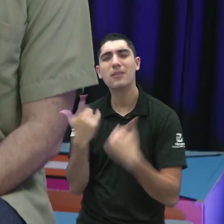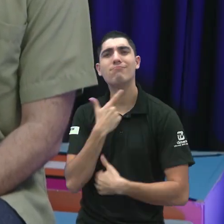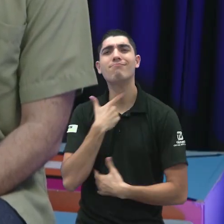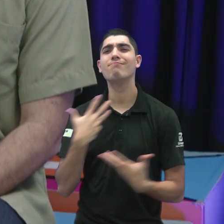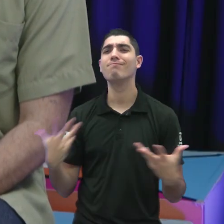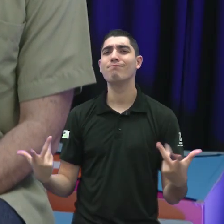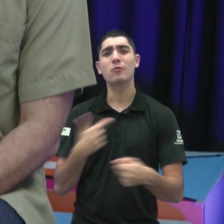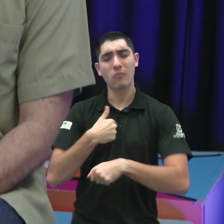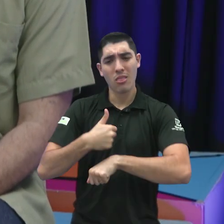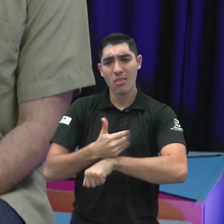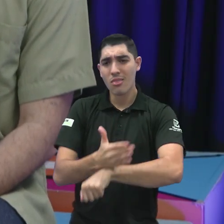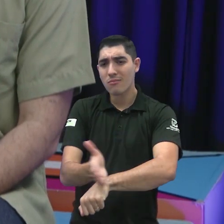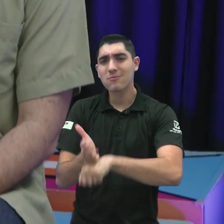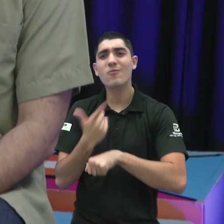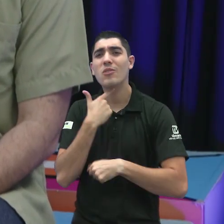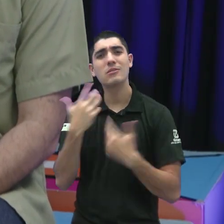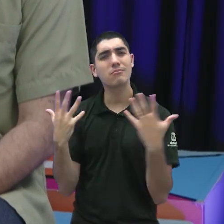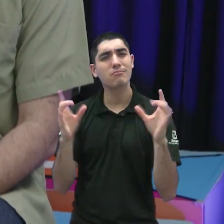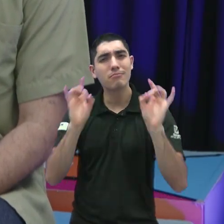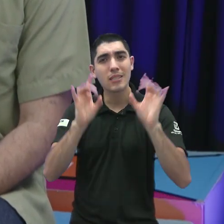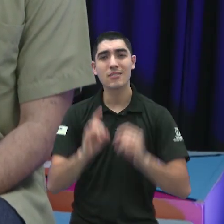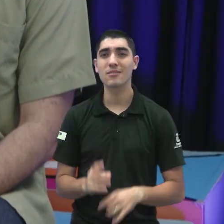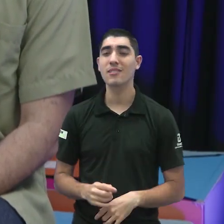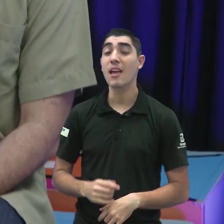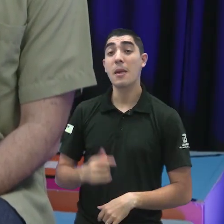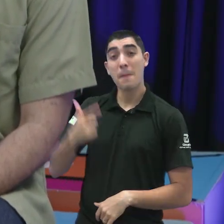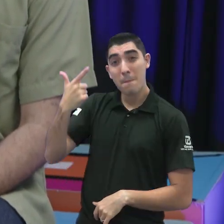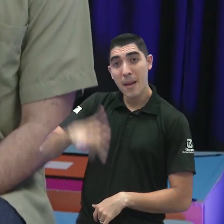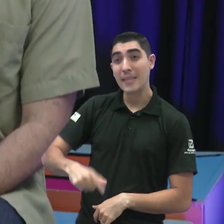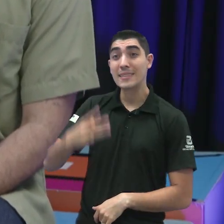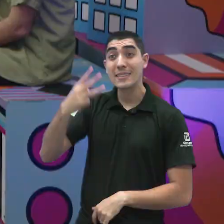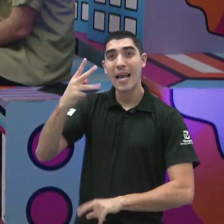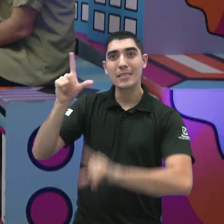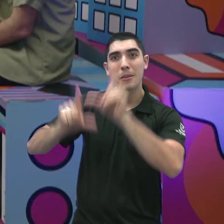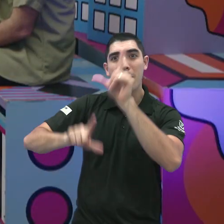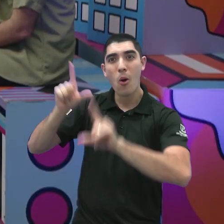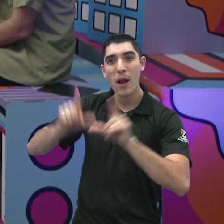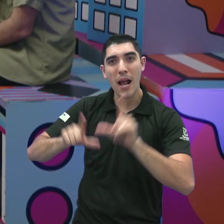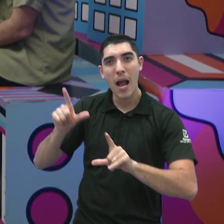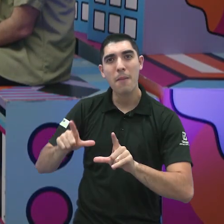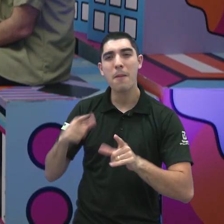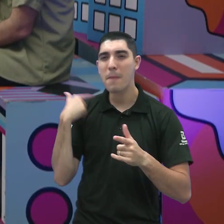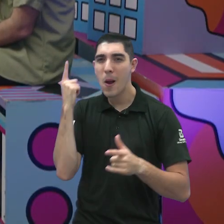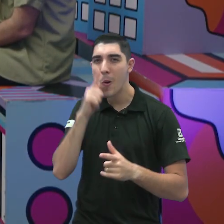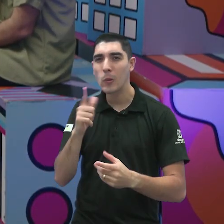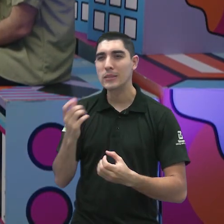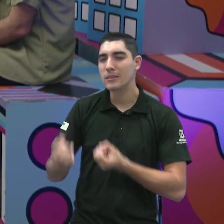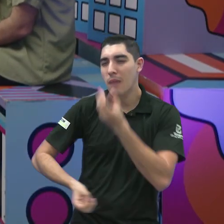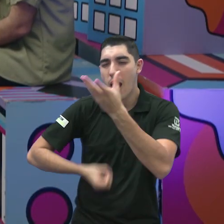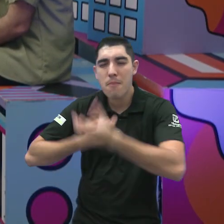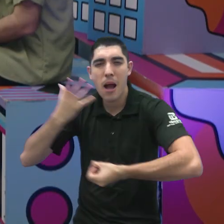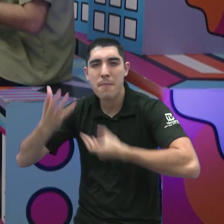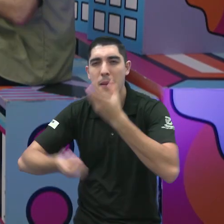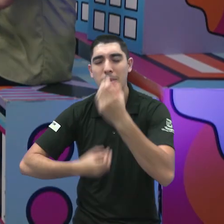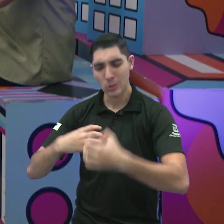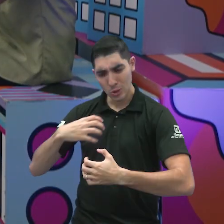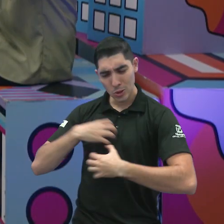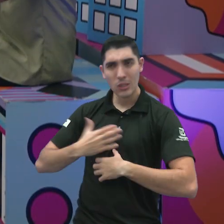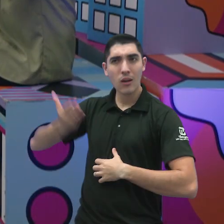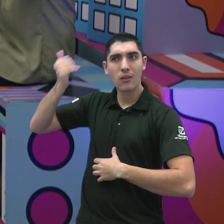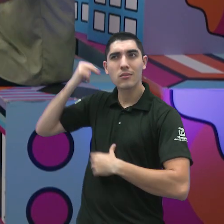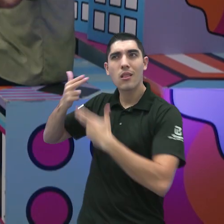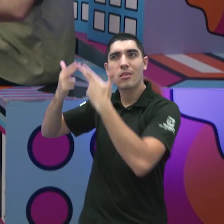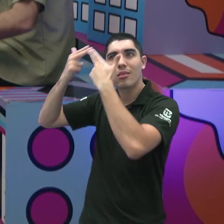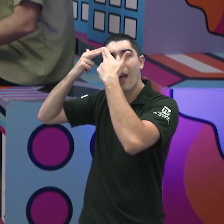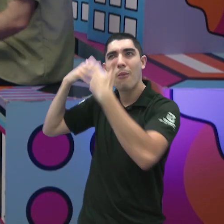terapia, por muitos minutos, viu? De verdade, foi muito especial. Tem que ter uns 3 programas aí seguidos para desafogar tudo que